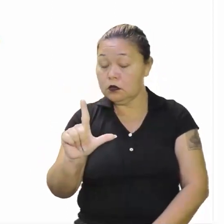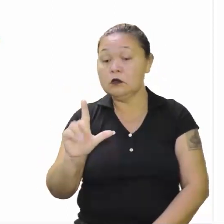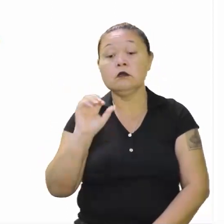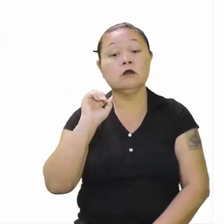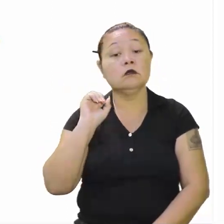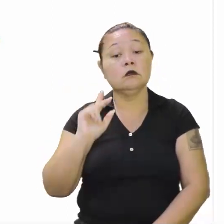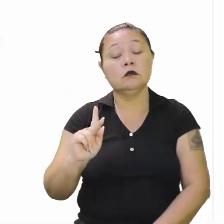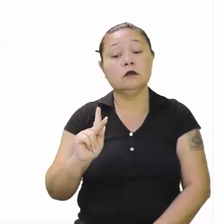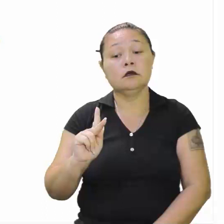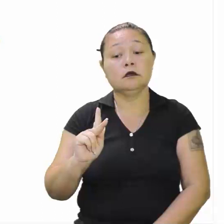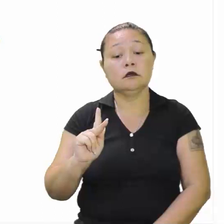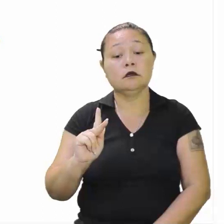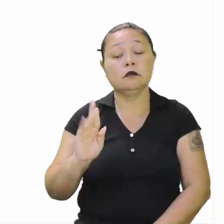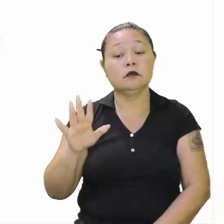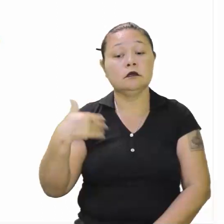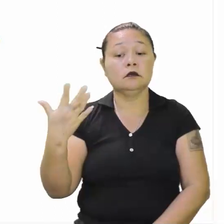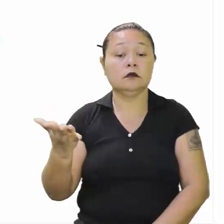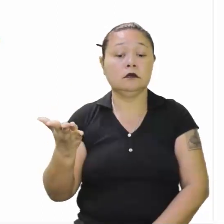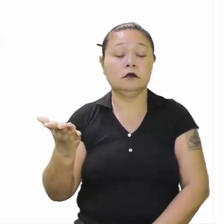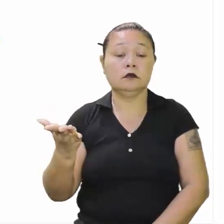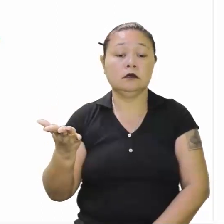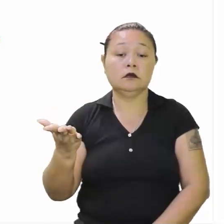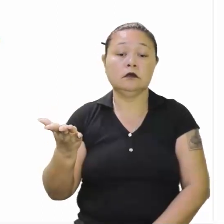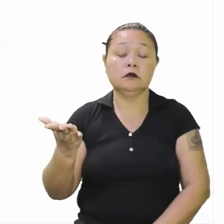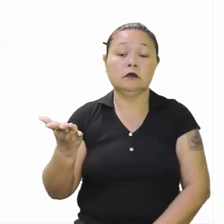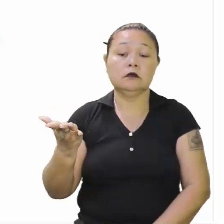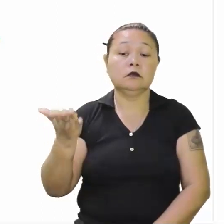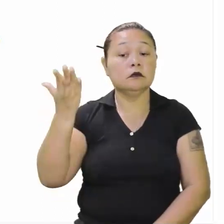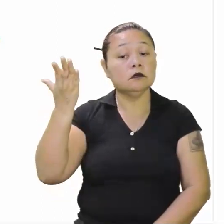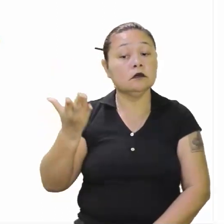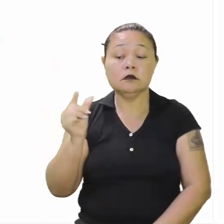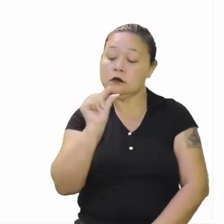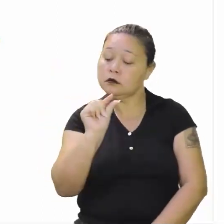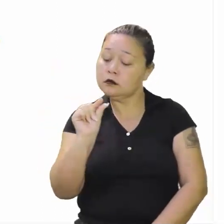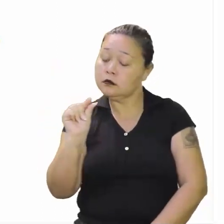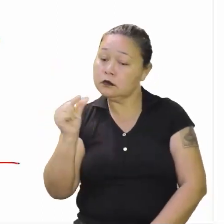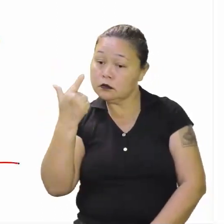ok? Então, considerando aqui a unidade,